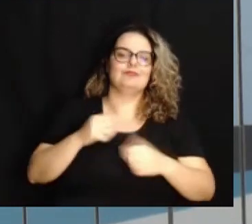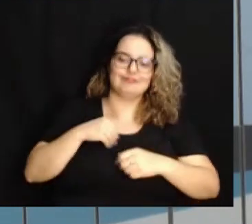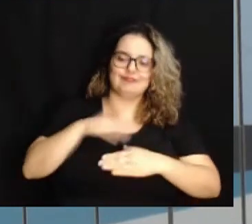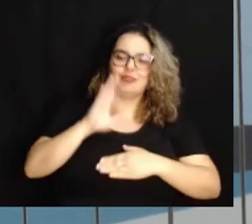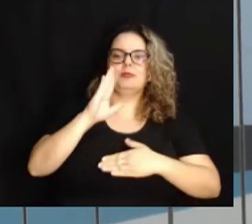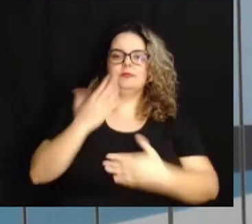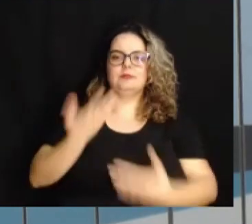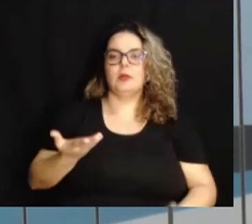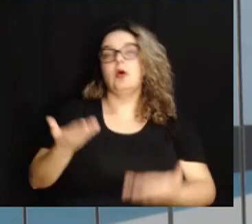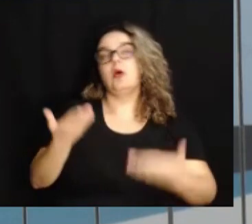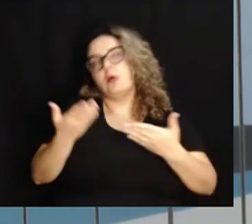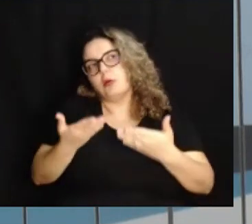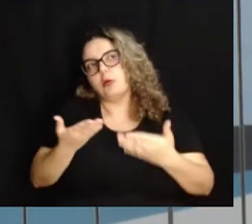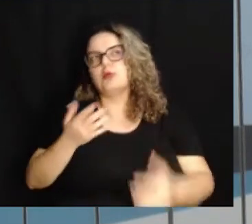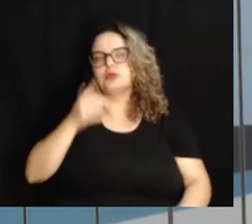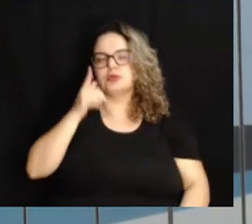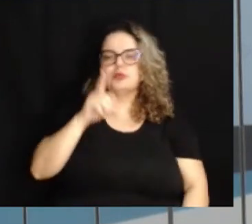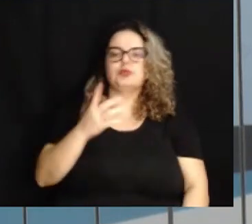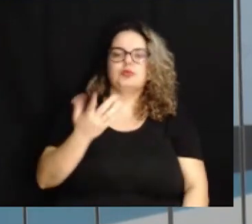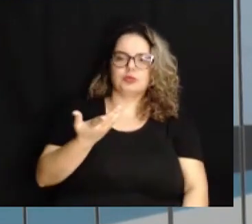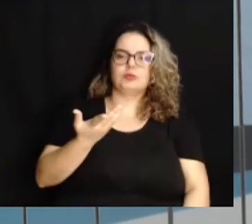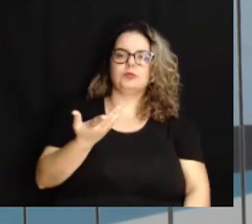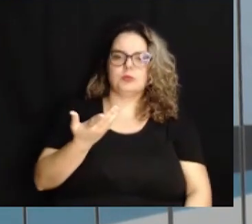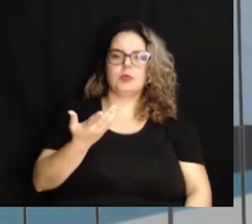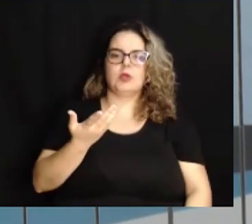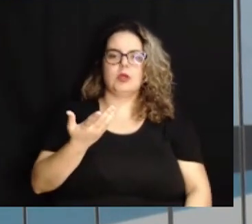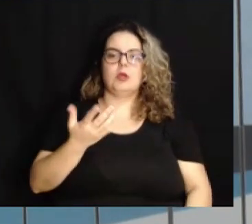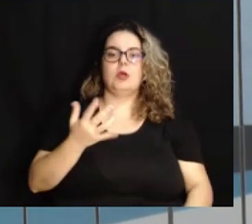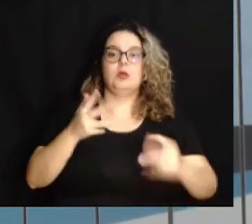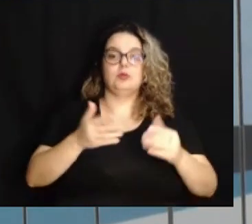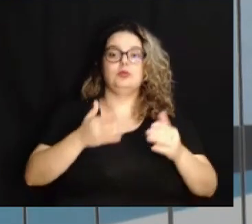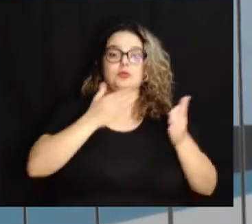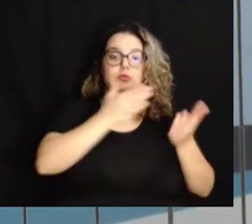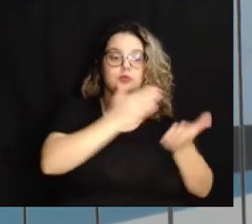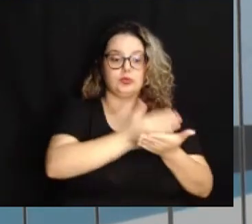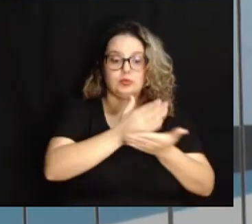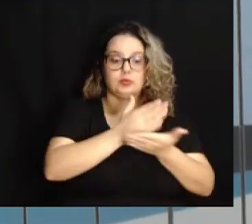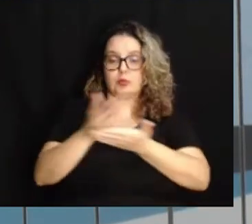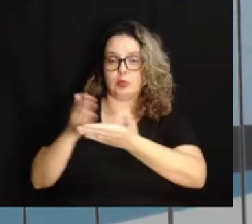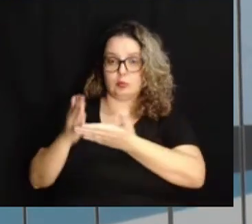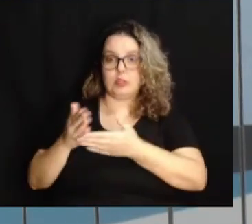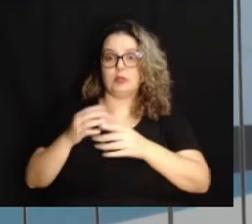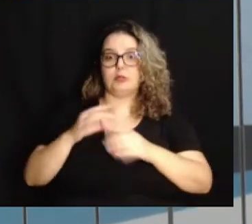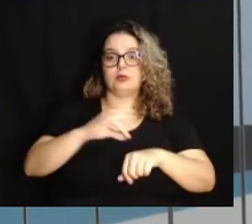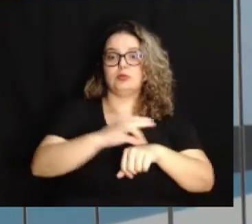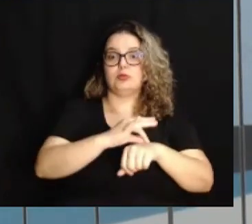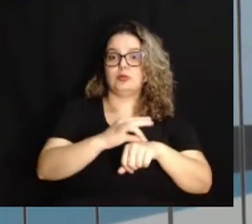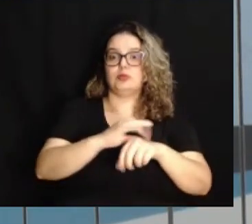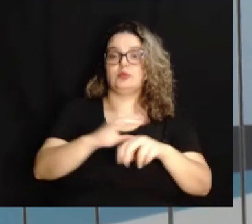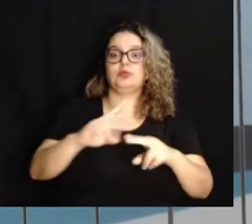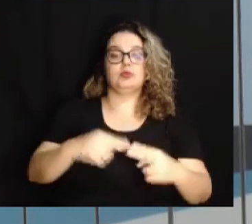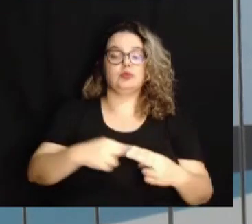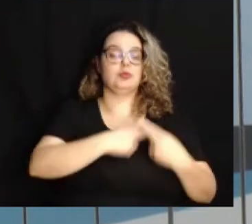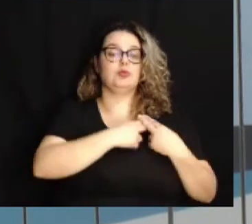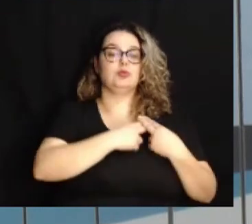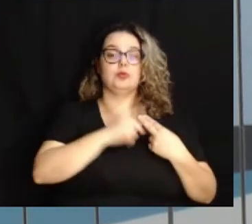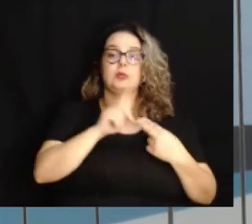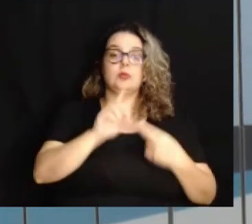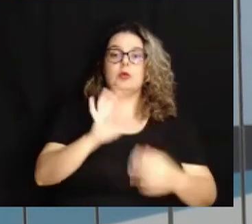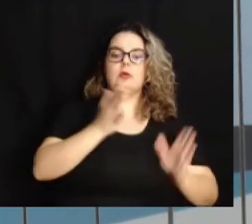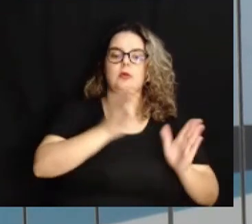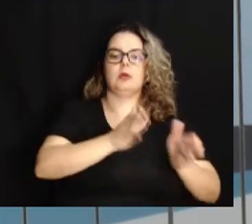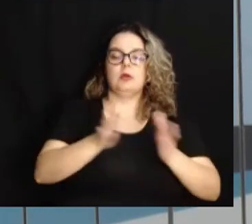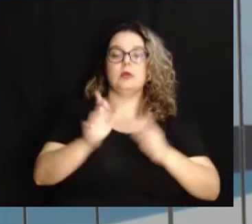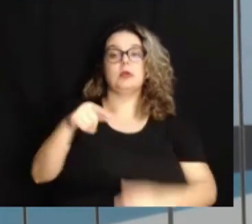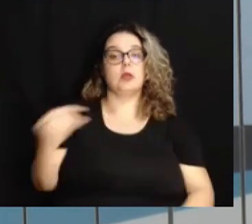consiga estabelecer todos os estágios de luto, ainda assim eles não acontecem nessa ordem e é muito importante entender, o luto não